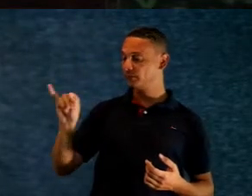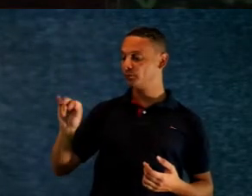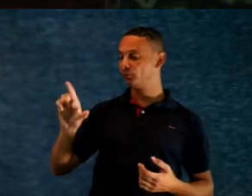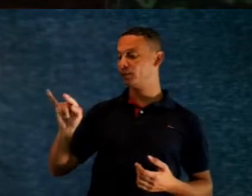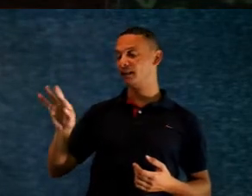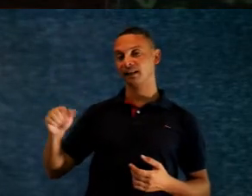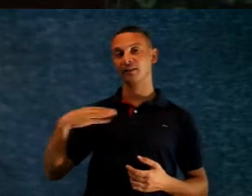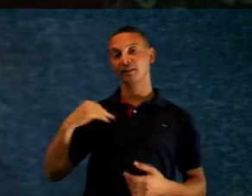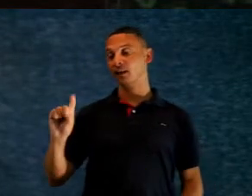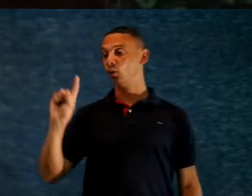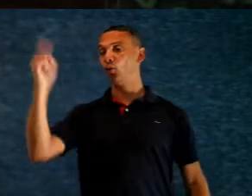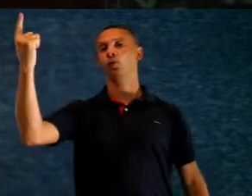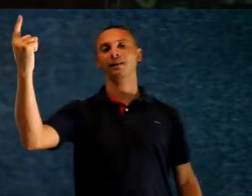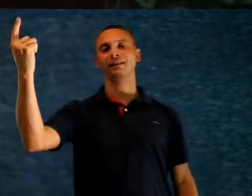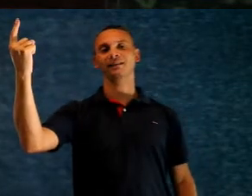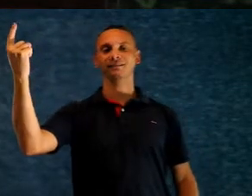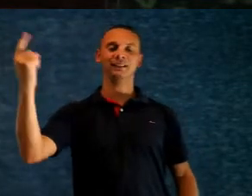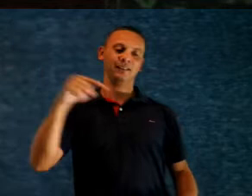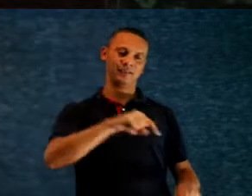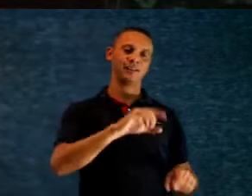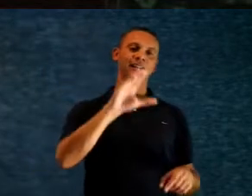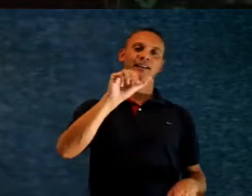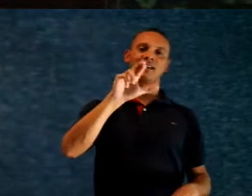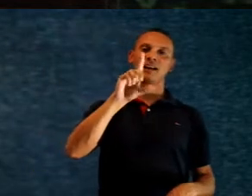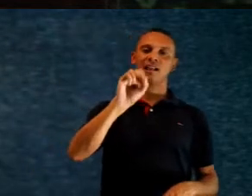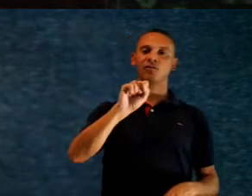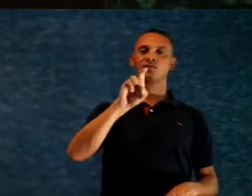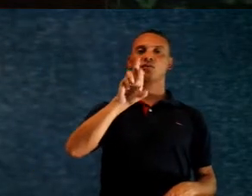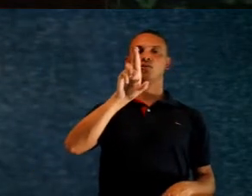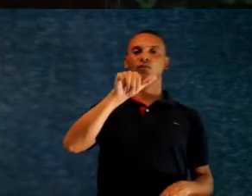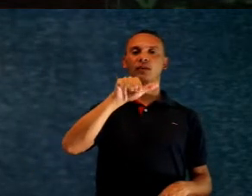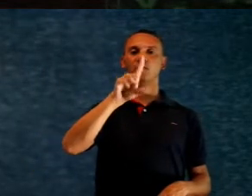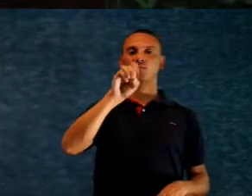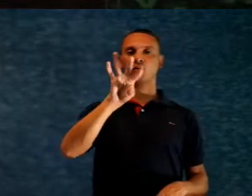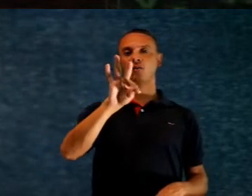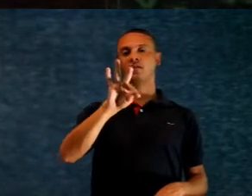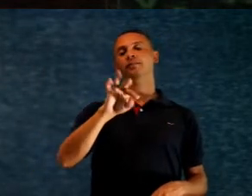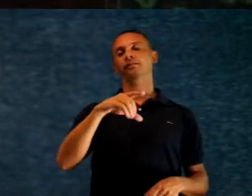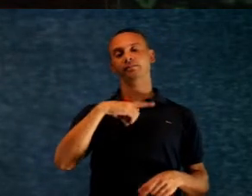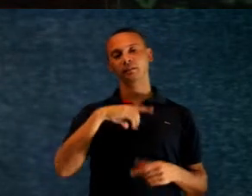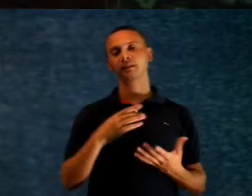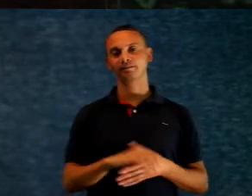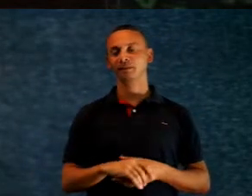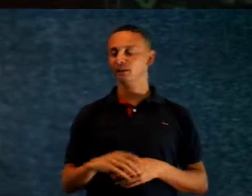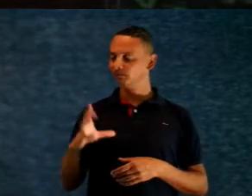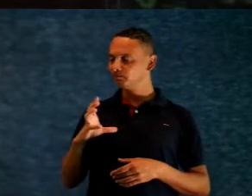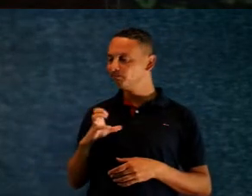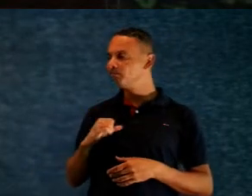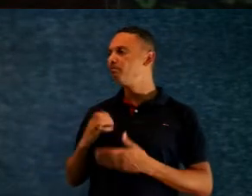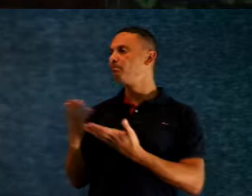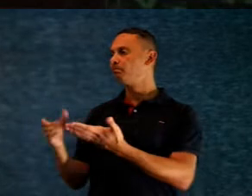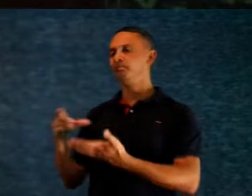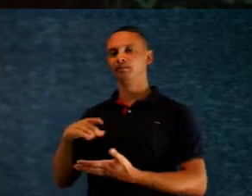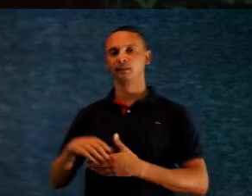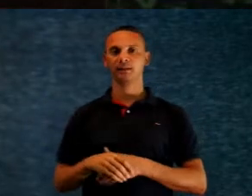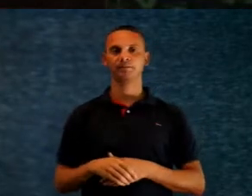né? era a paixão daquele casal, né? Eles eram realmente apaixonados por Maria Julieta.